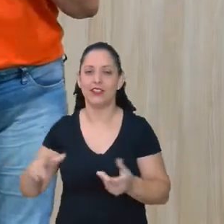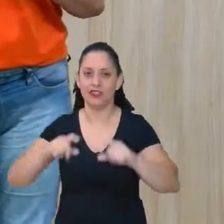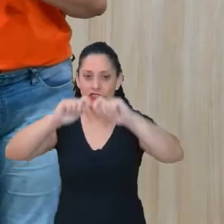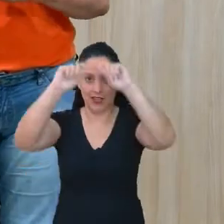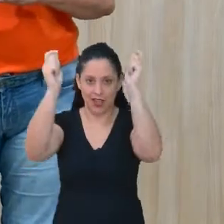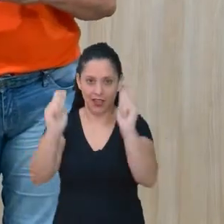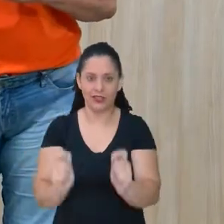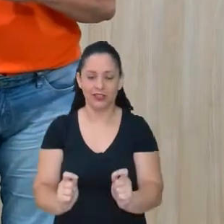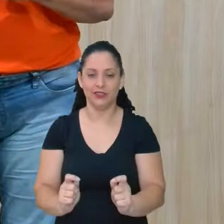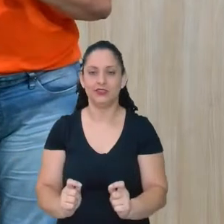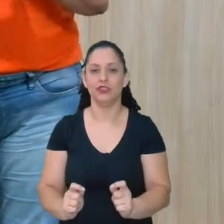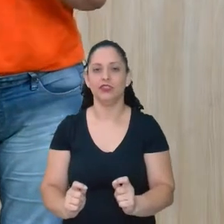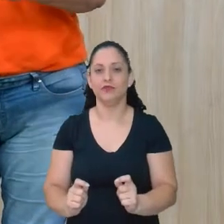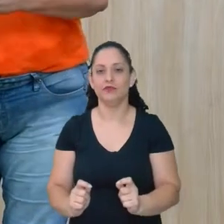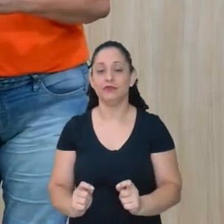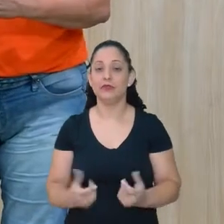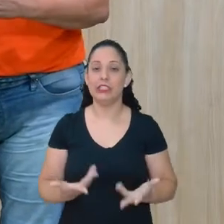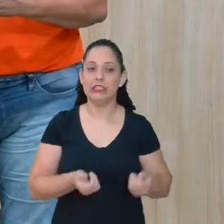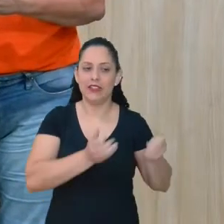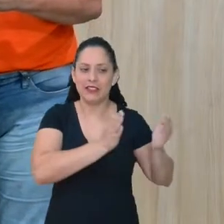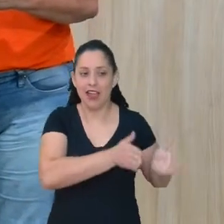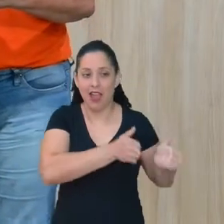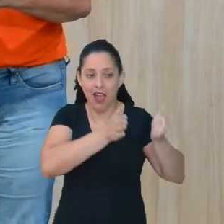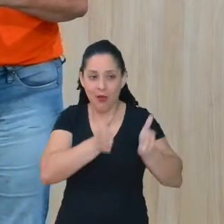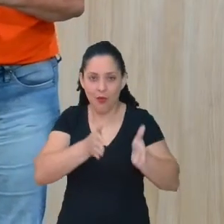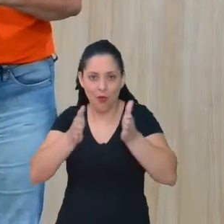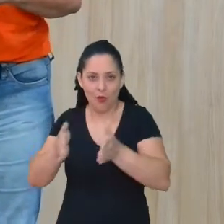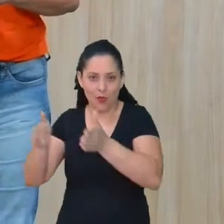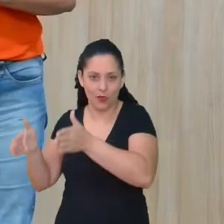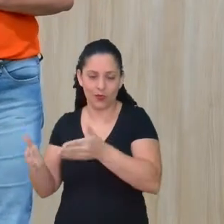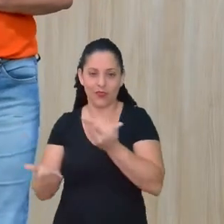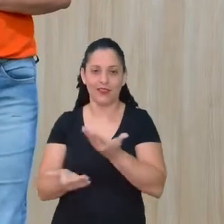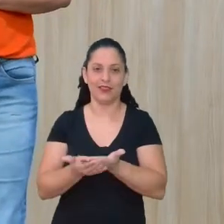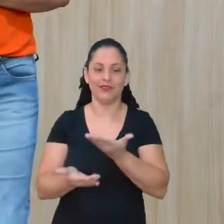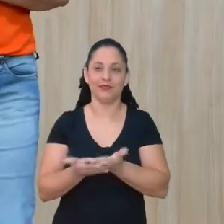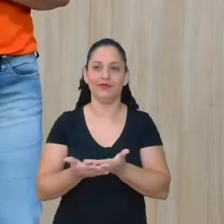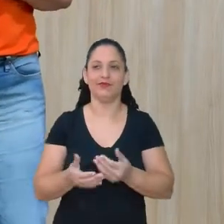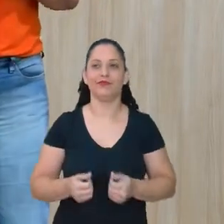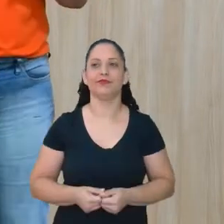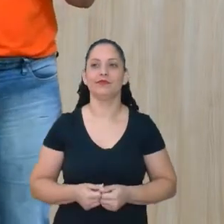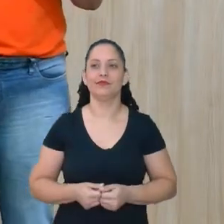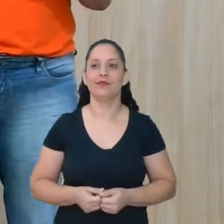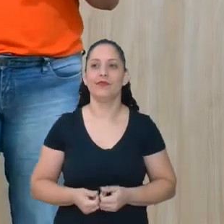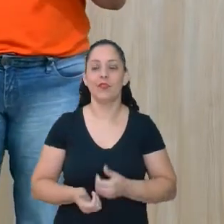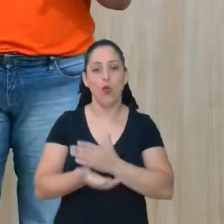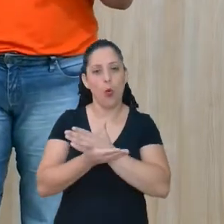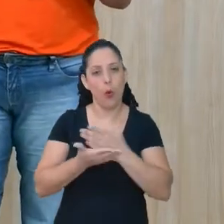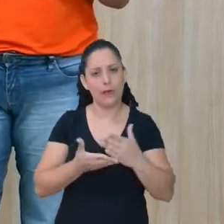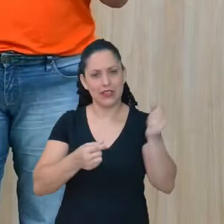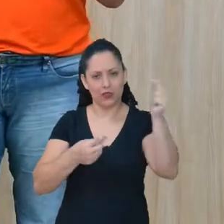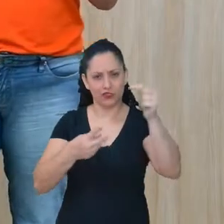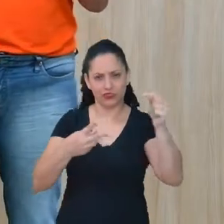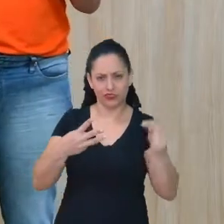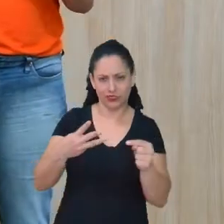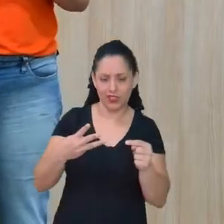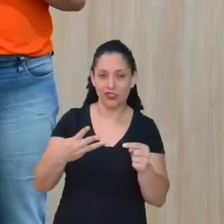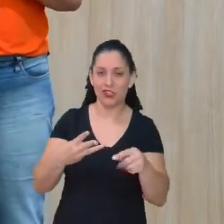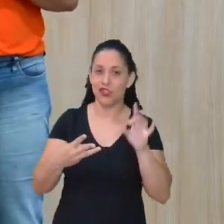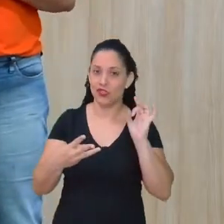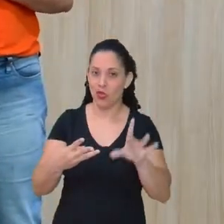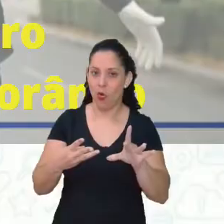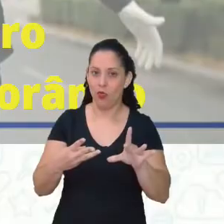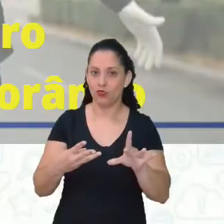a gente vai ser a sequência da nossa aula de hoje. Então, vamos começando aí, né, com essas 3, só para, na verdade, é